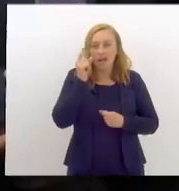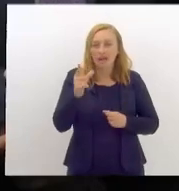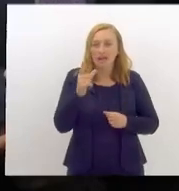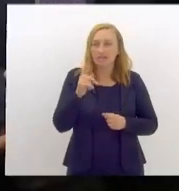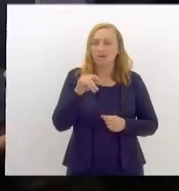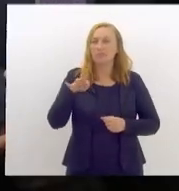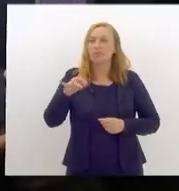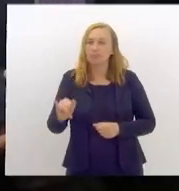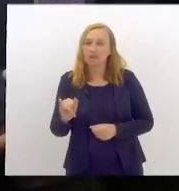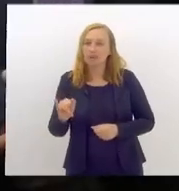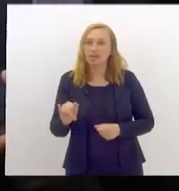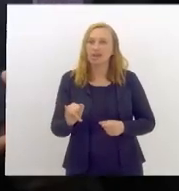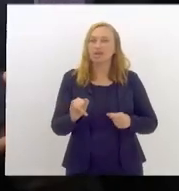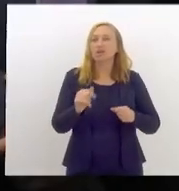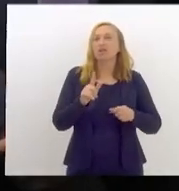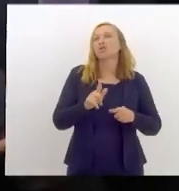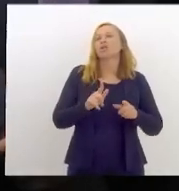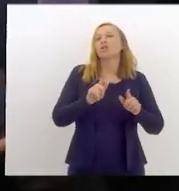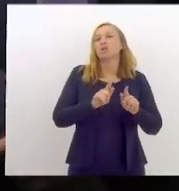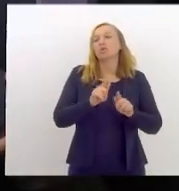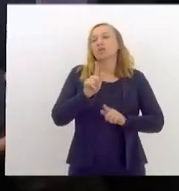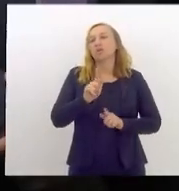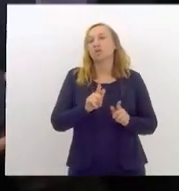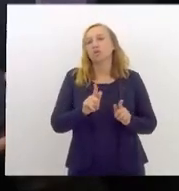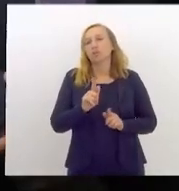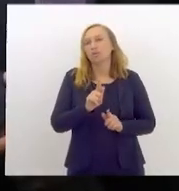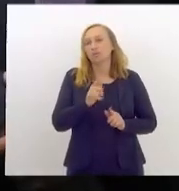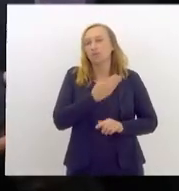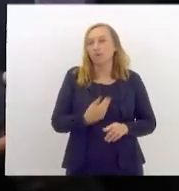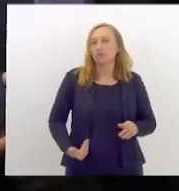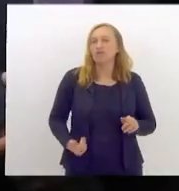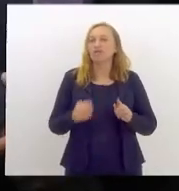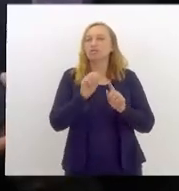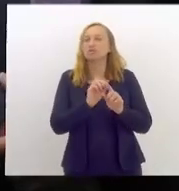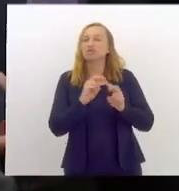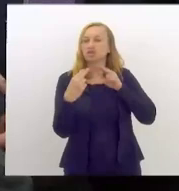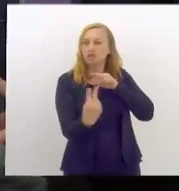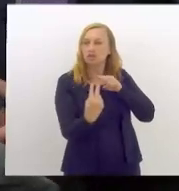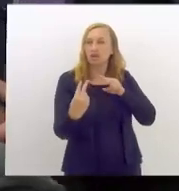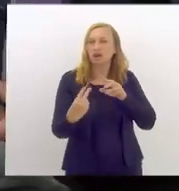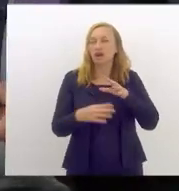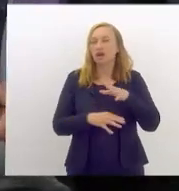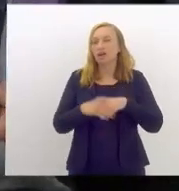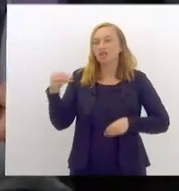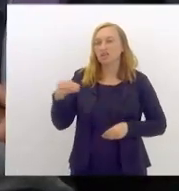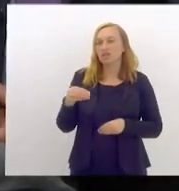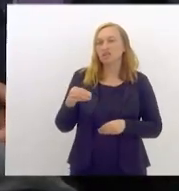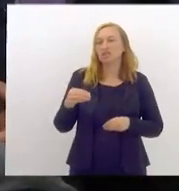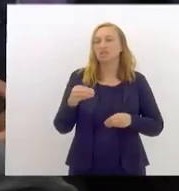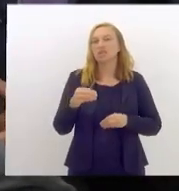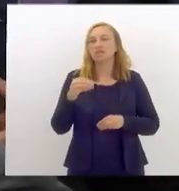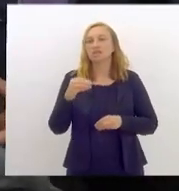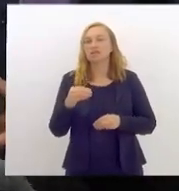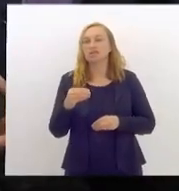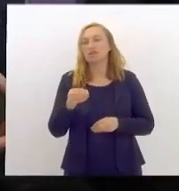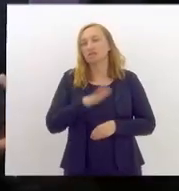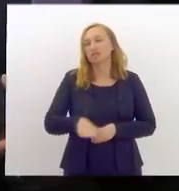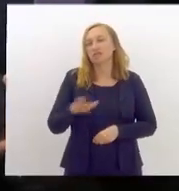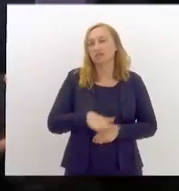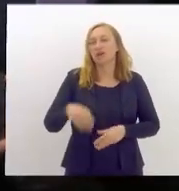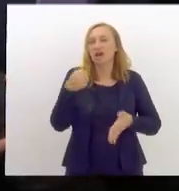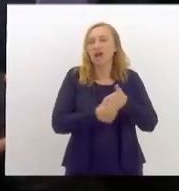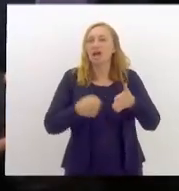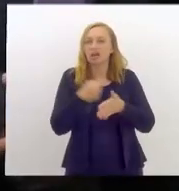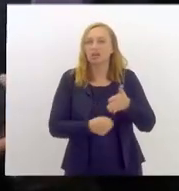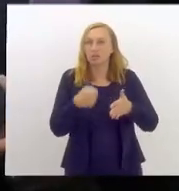governo digital CPI dos incêndios CPI das crianças desaparecidas de expansão de segurança presente a luta